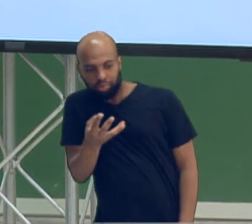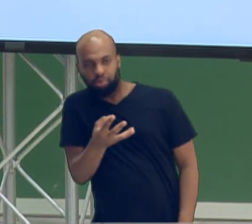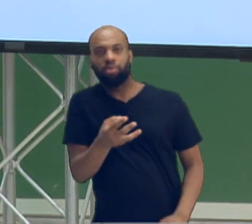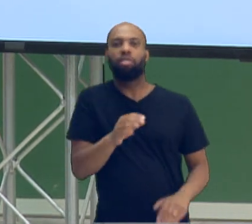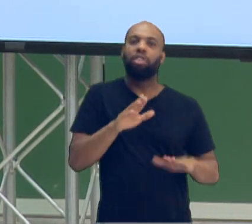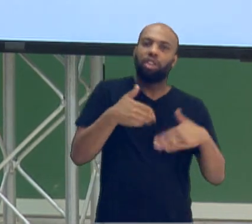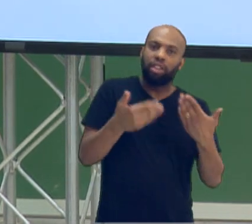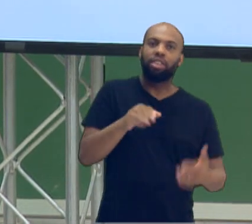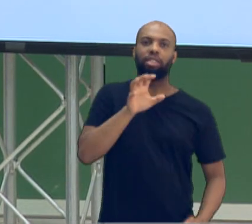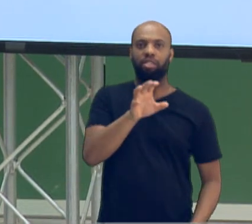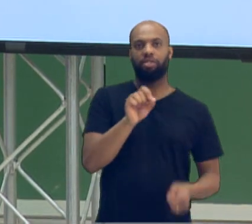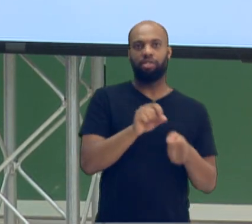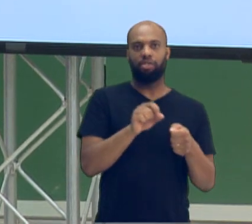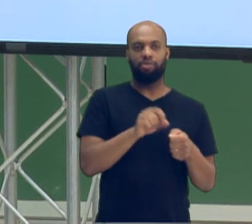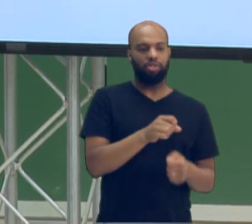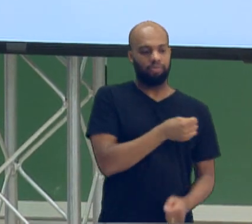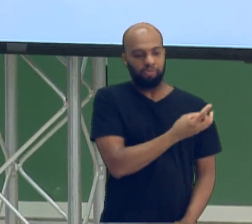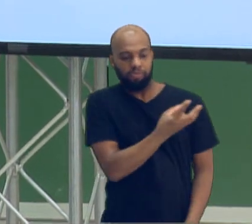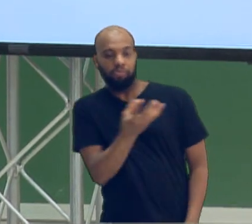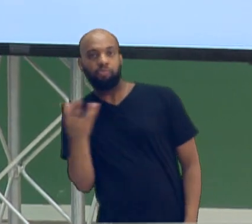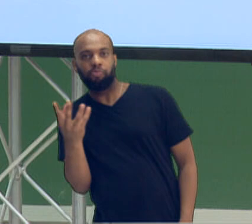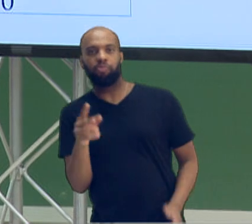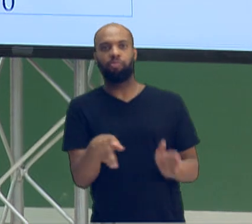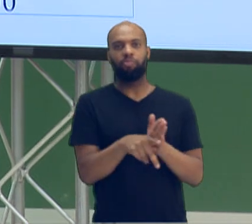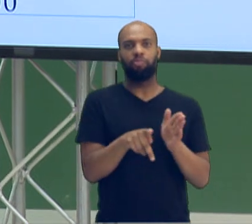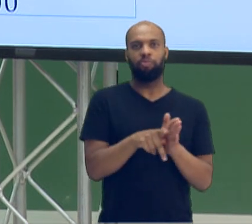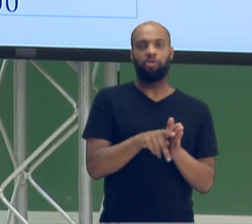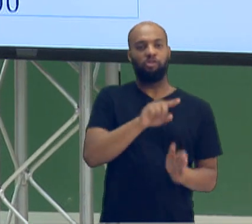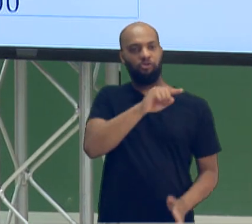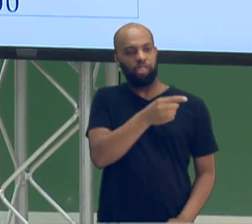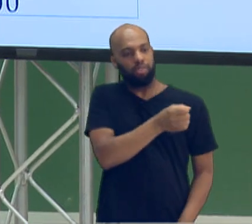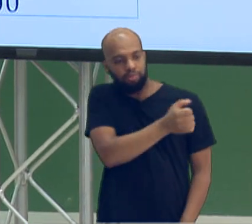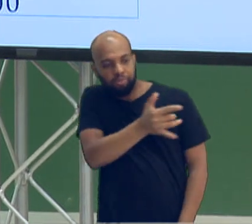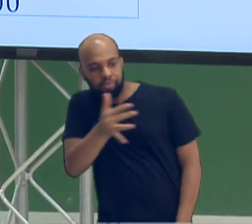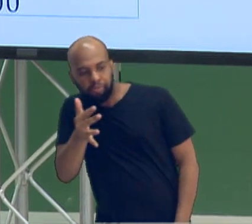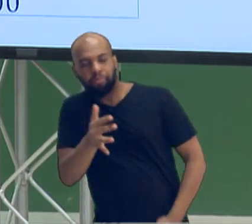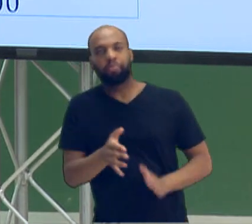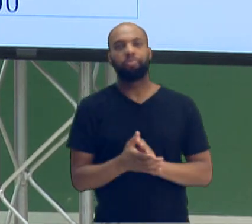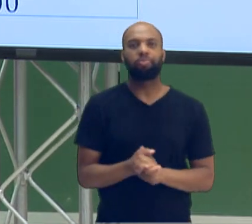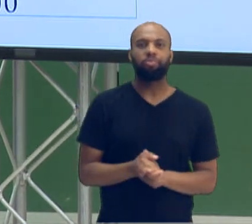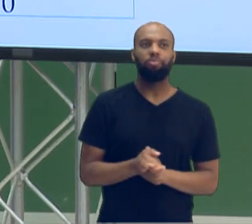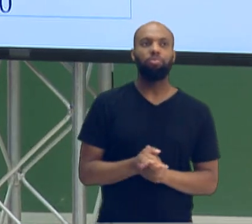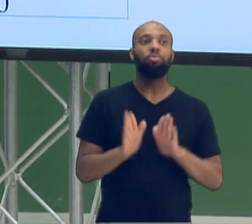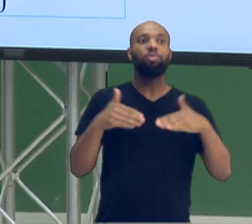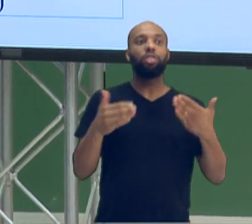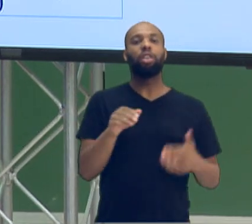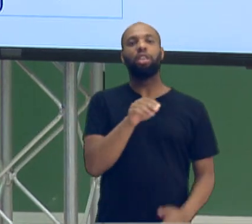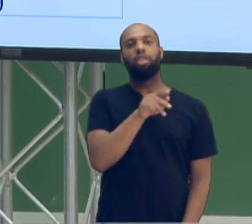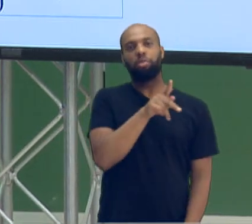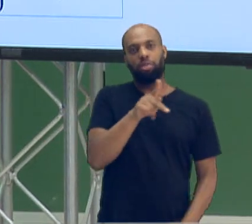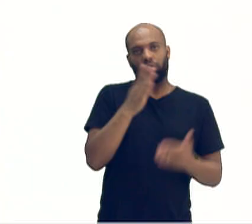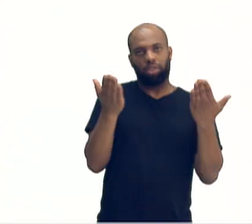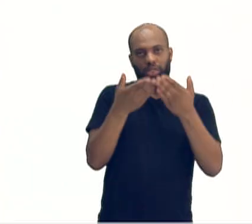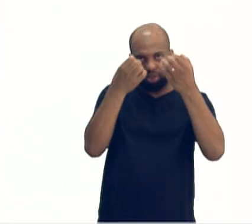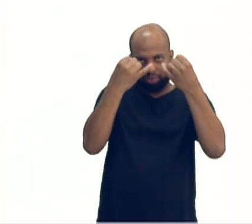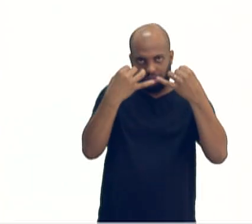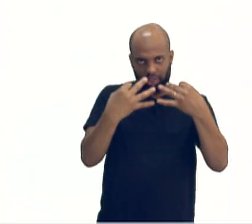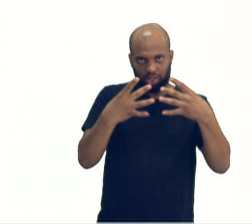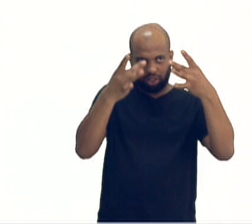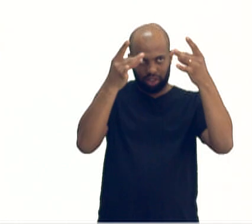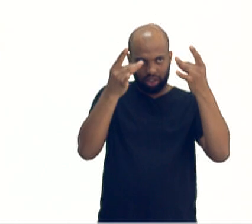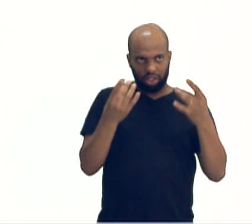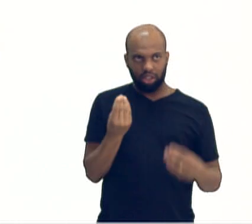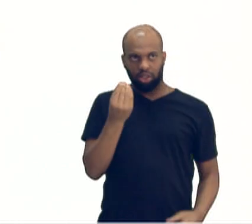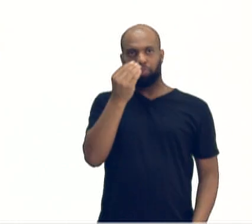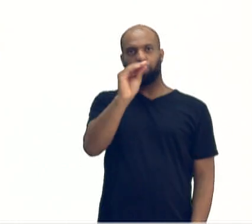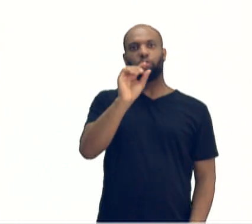essa contagem das casas decimais, tá bom? Muito bem. Então, aqui a professora explicou, ó,